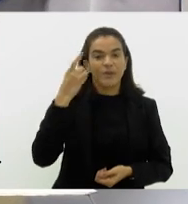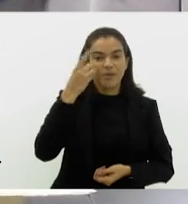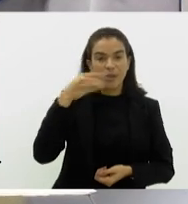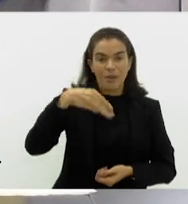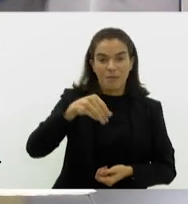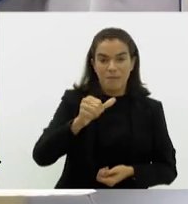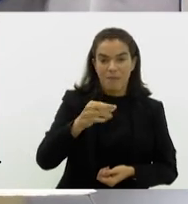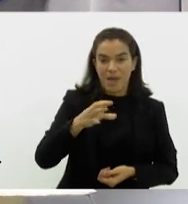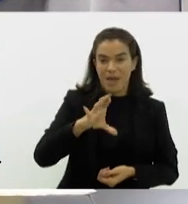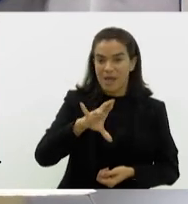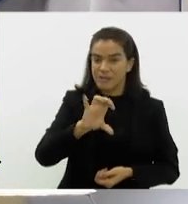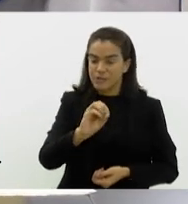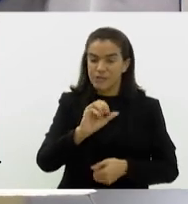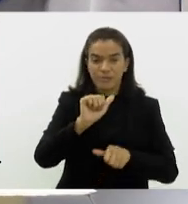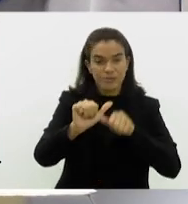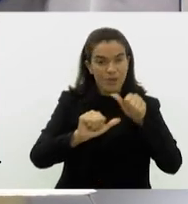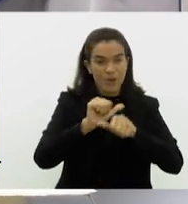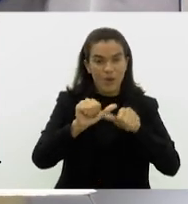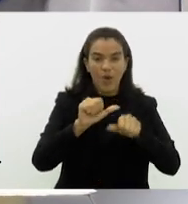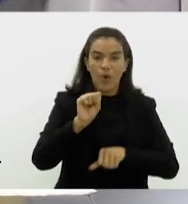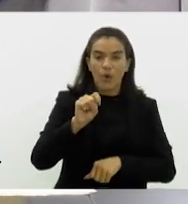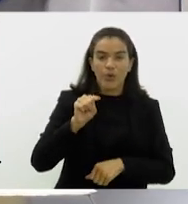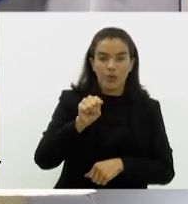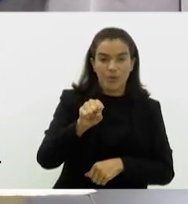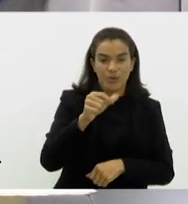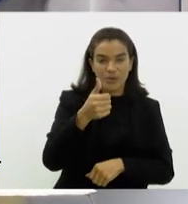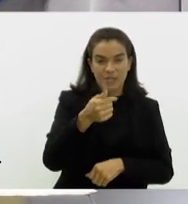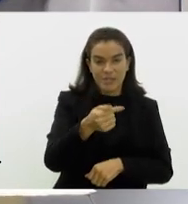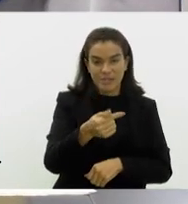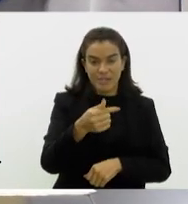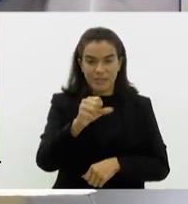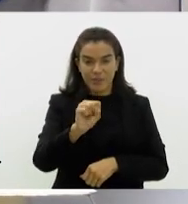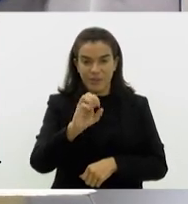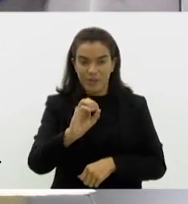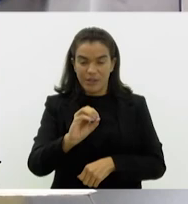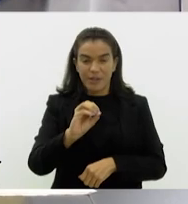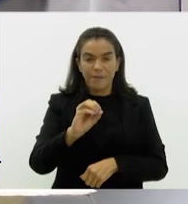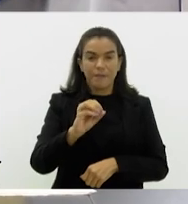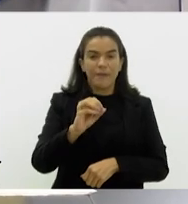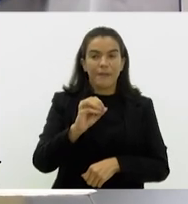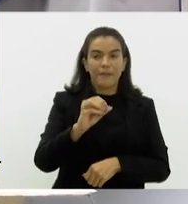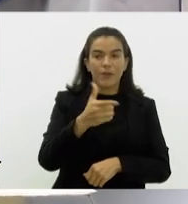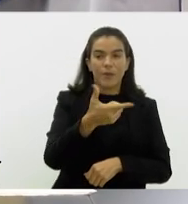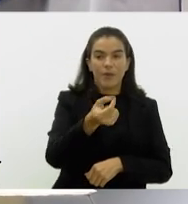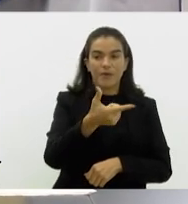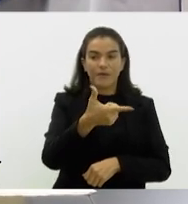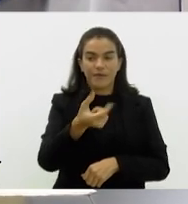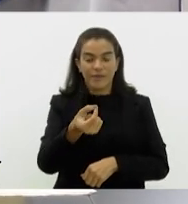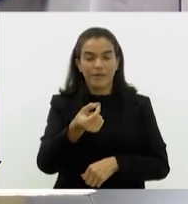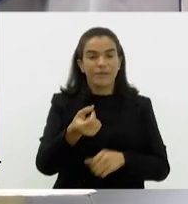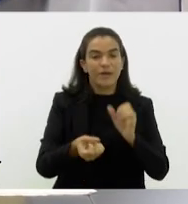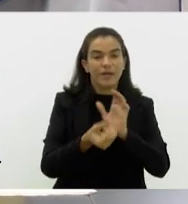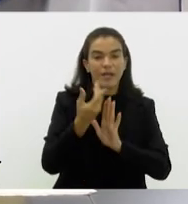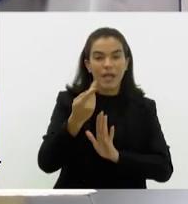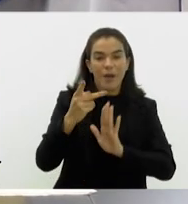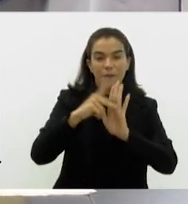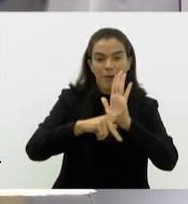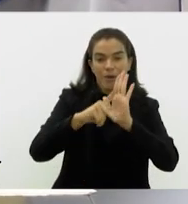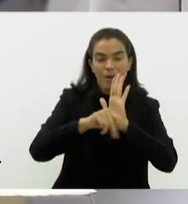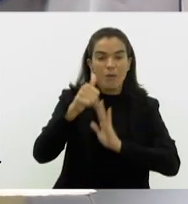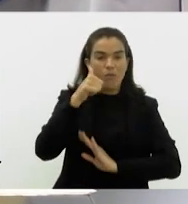Márcio Canella, que altera a Lei 8.780, de 31 de março de 20, para criar o programa